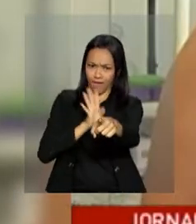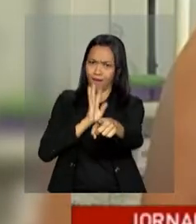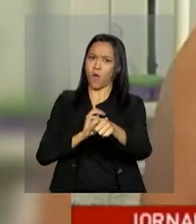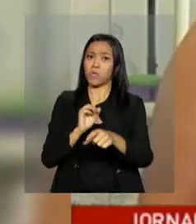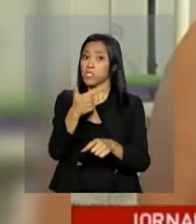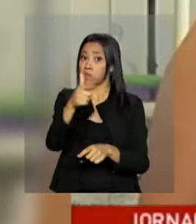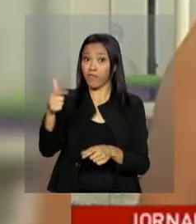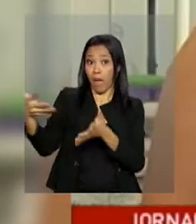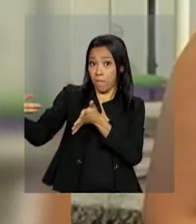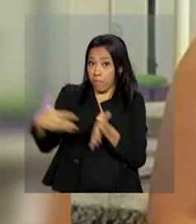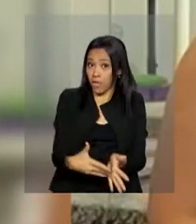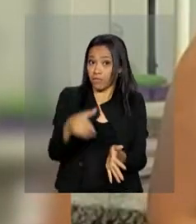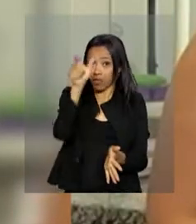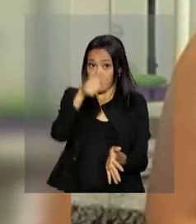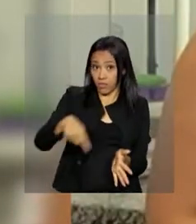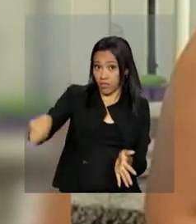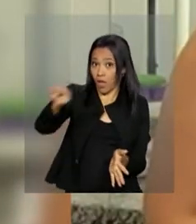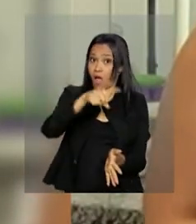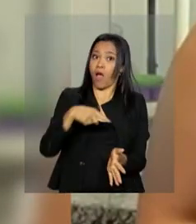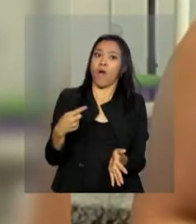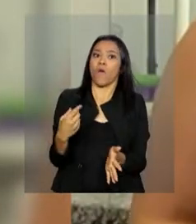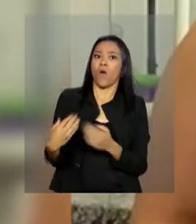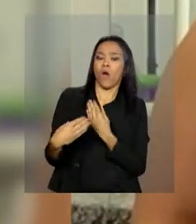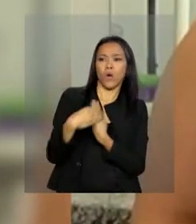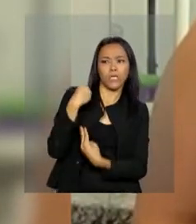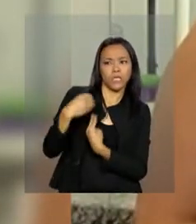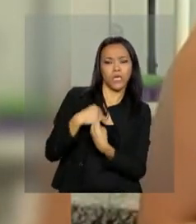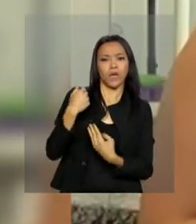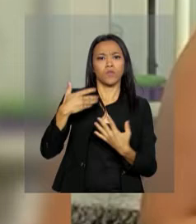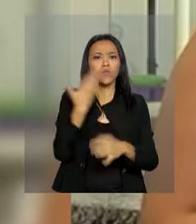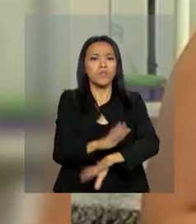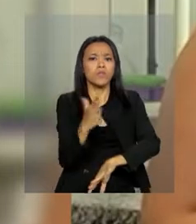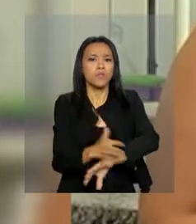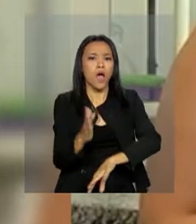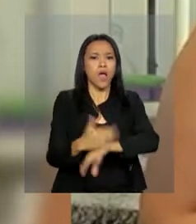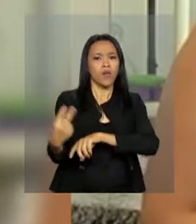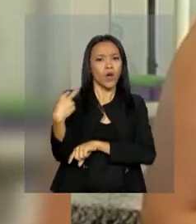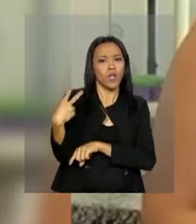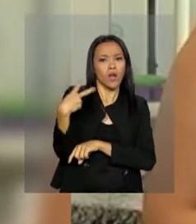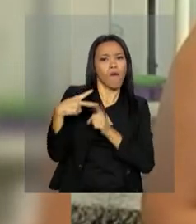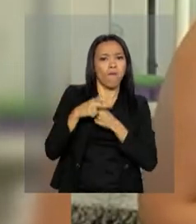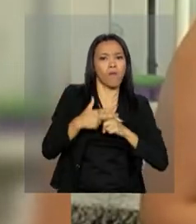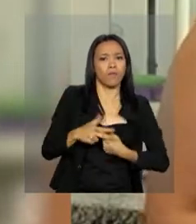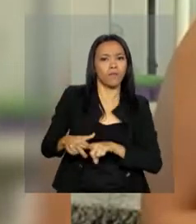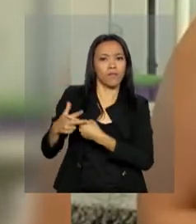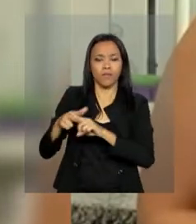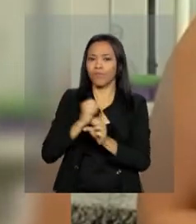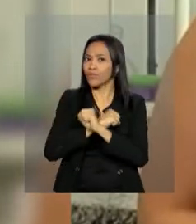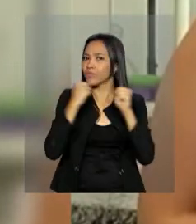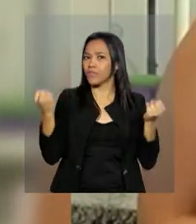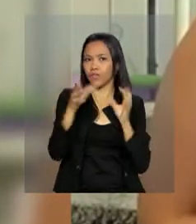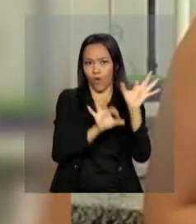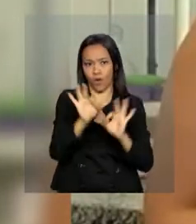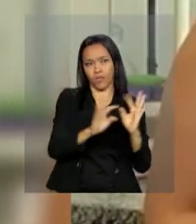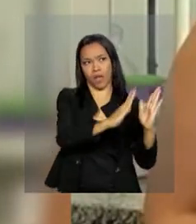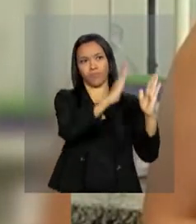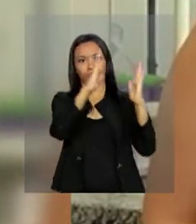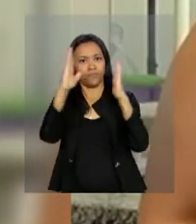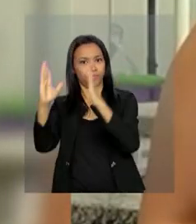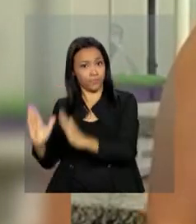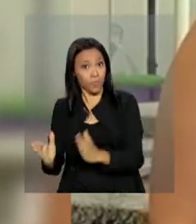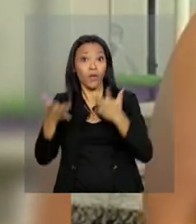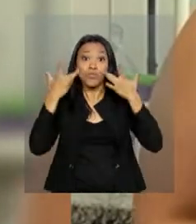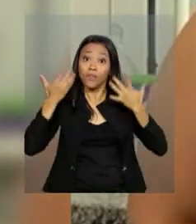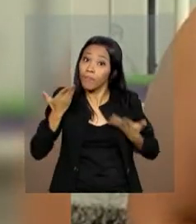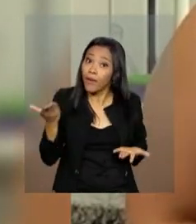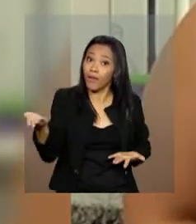a participação desse público nos ensaios abertos, não seria possível montar a peça. Pois a peça é para eles